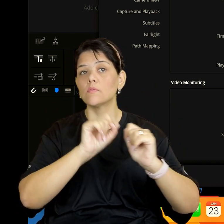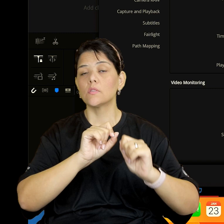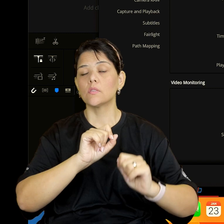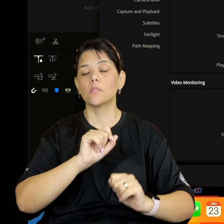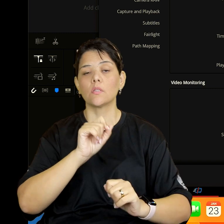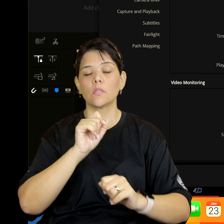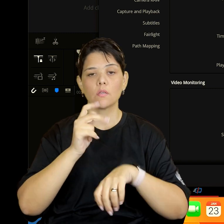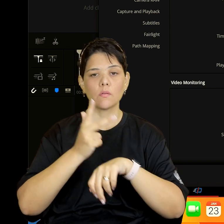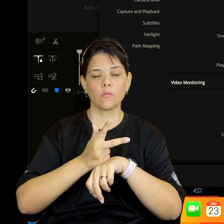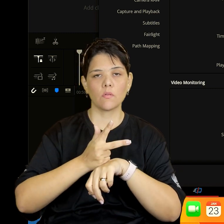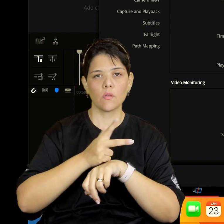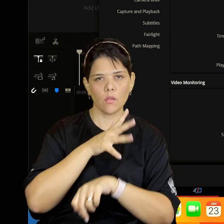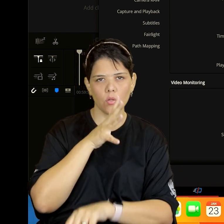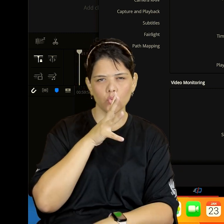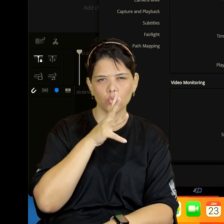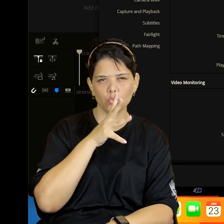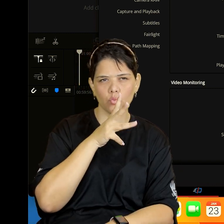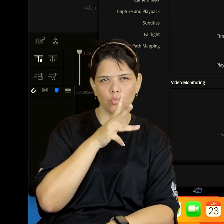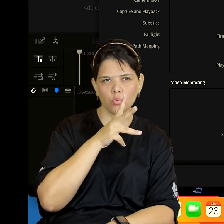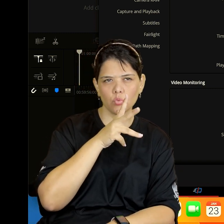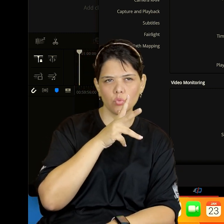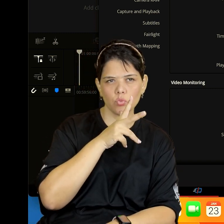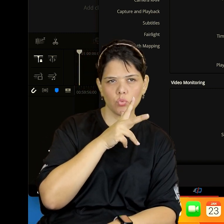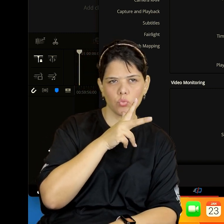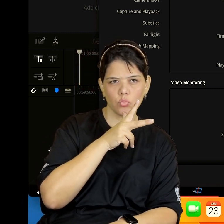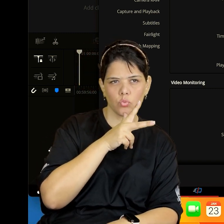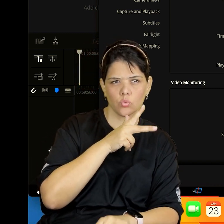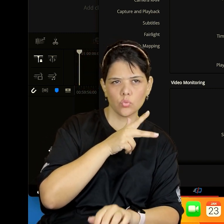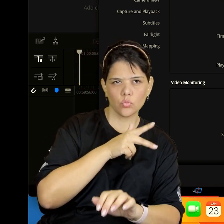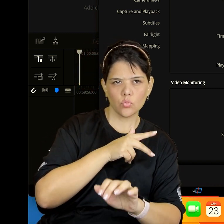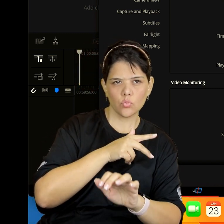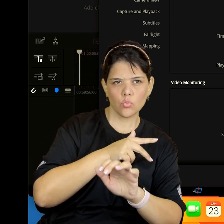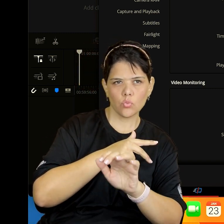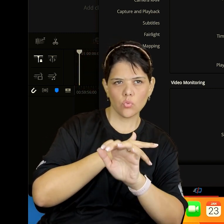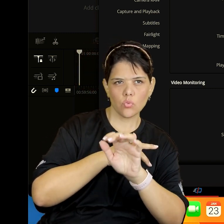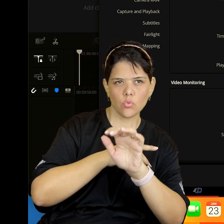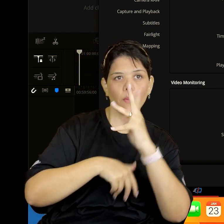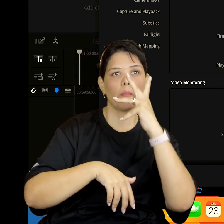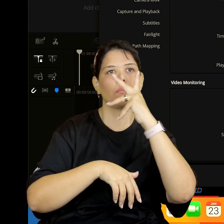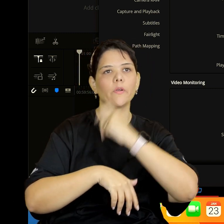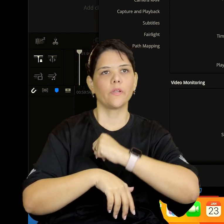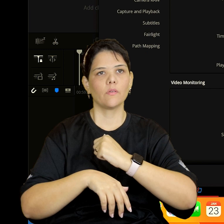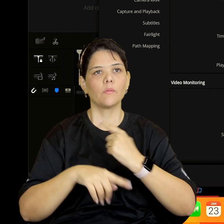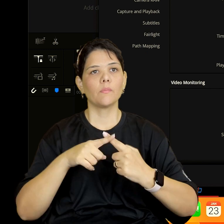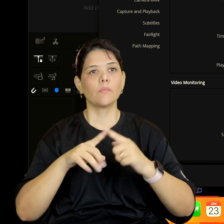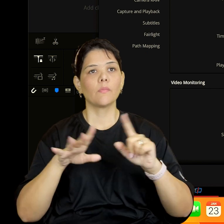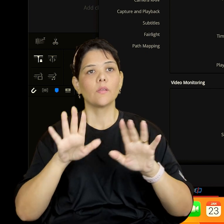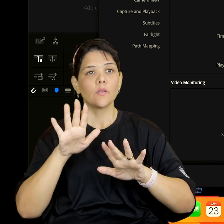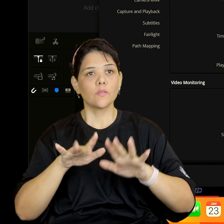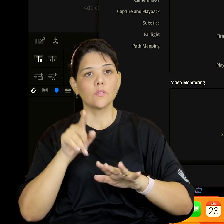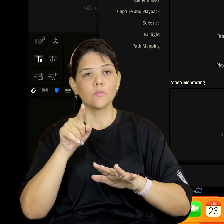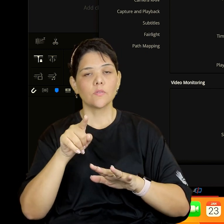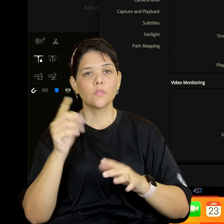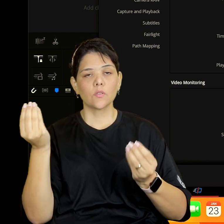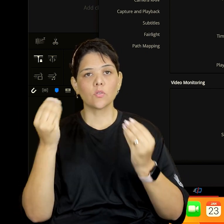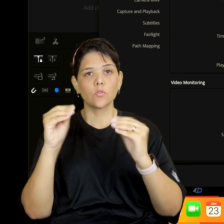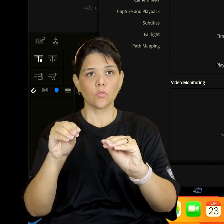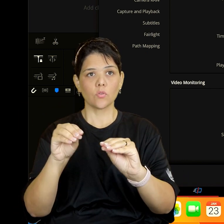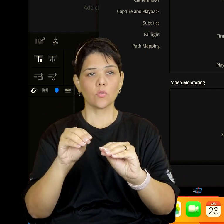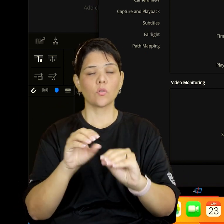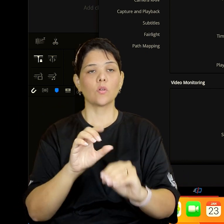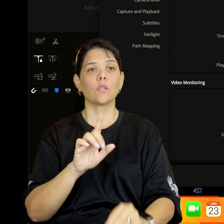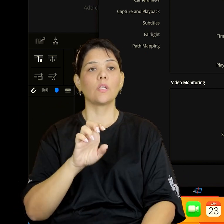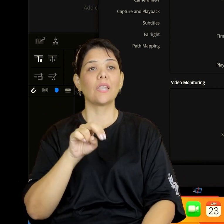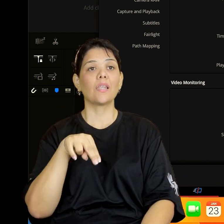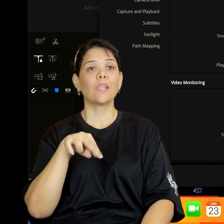bonita. Então, por isso que tem de vez em quando você coloca câmera lenta nos seus vídeos e eles ficam meio congelados. Então, por